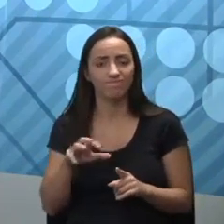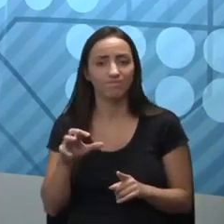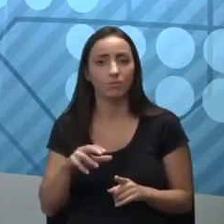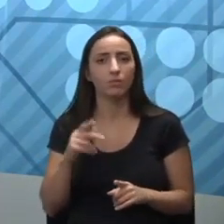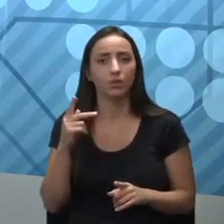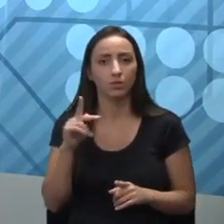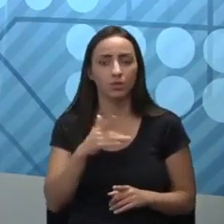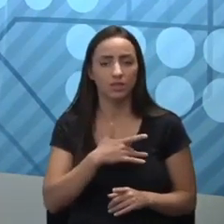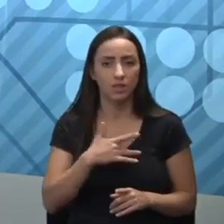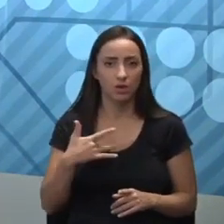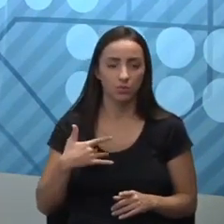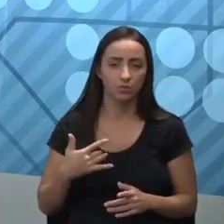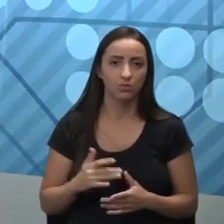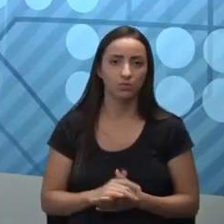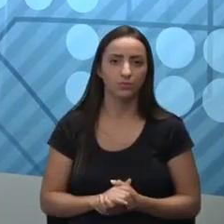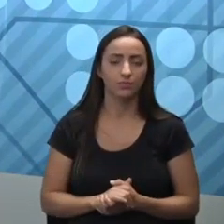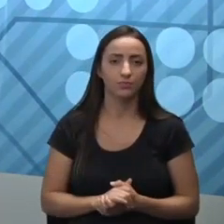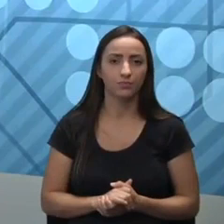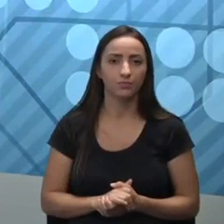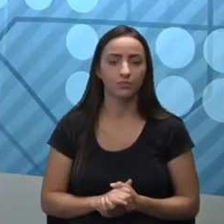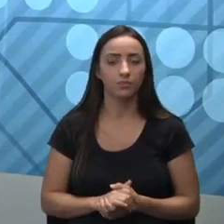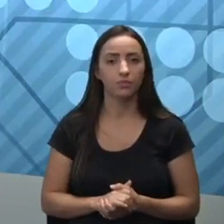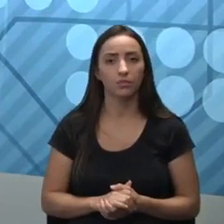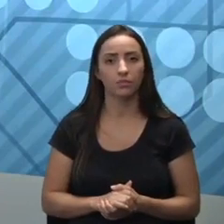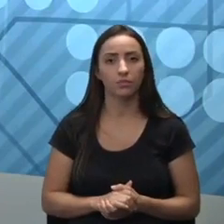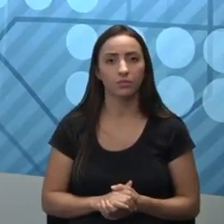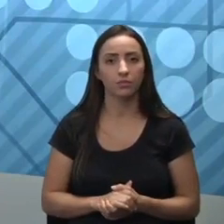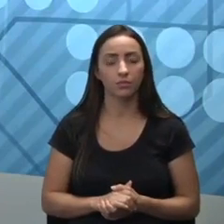sua saúde. Né? E nós